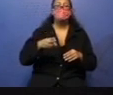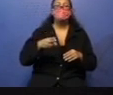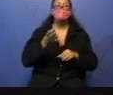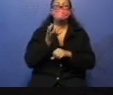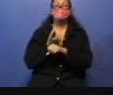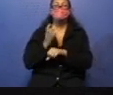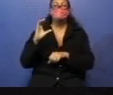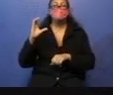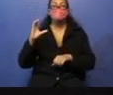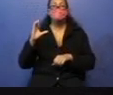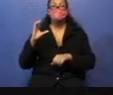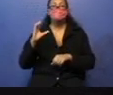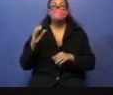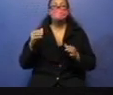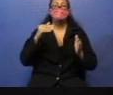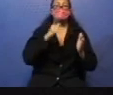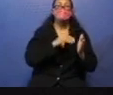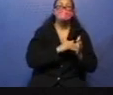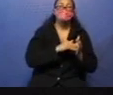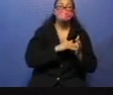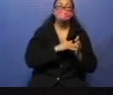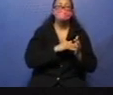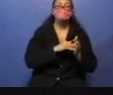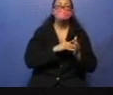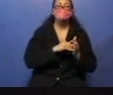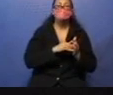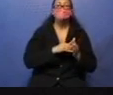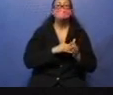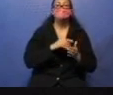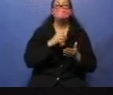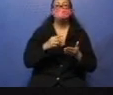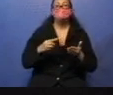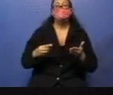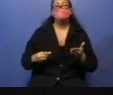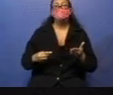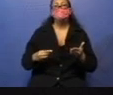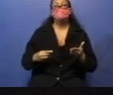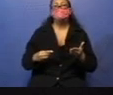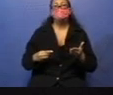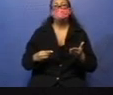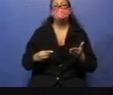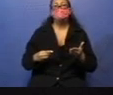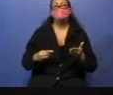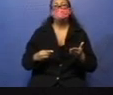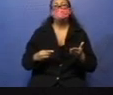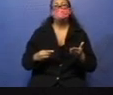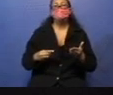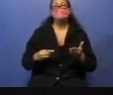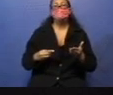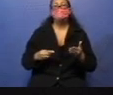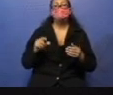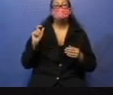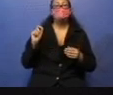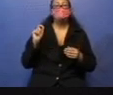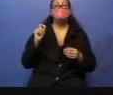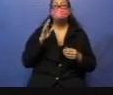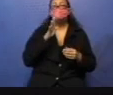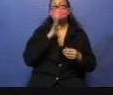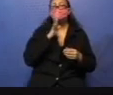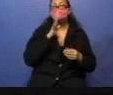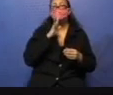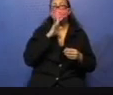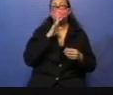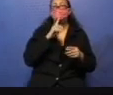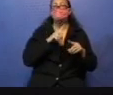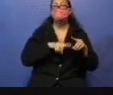anexo, lá no final da apostila, para quem está chegando agora na cidade, quem está conhecendo o